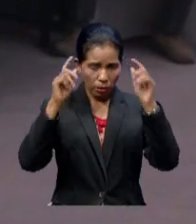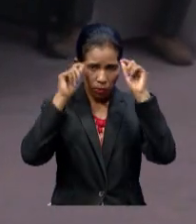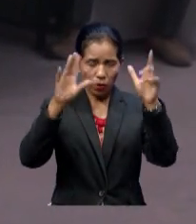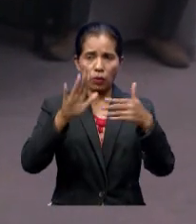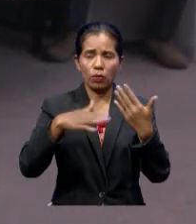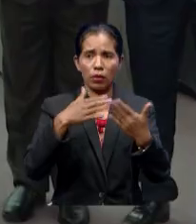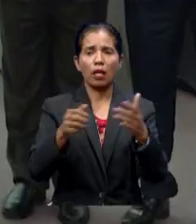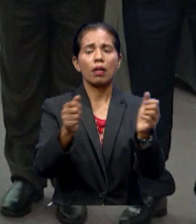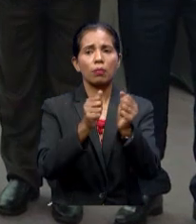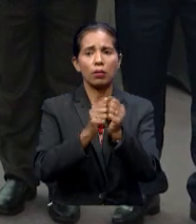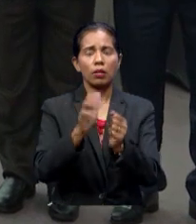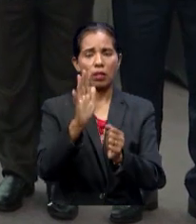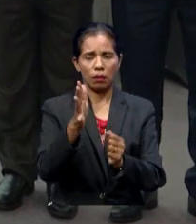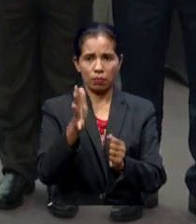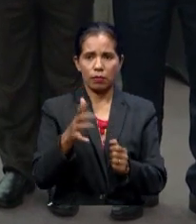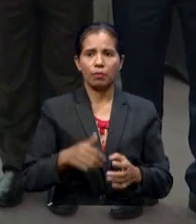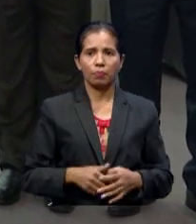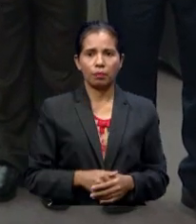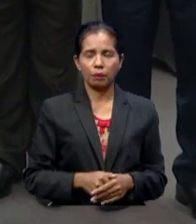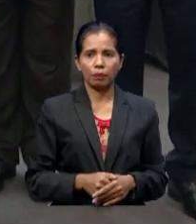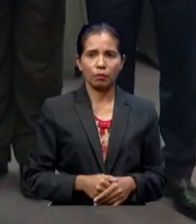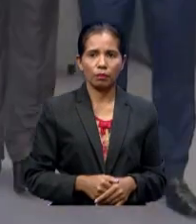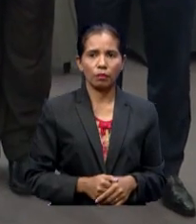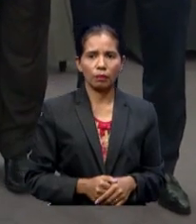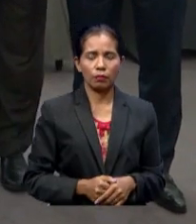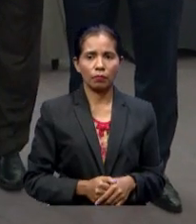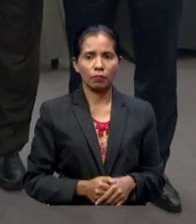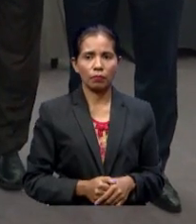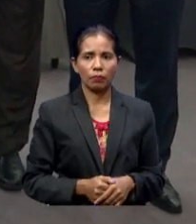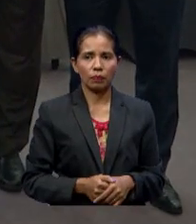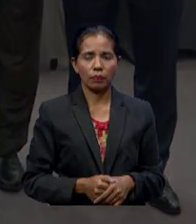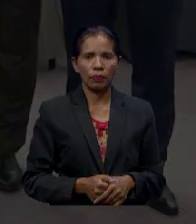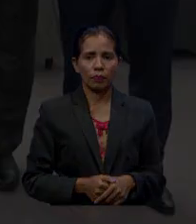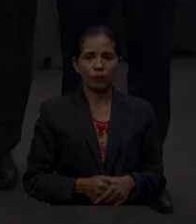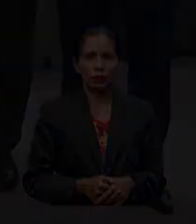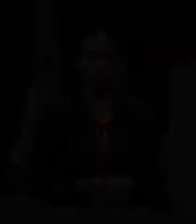hamutuk limanuluresing Selina Lopes Agustino da Costa GMN.